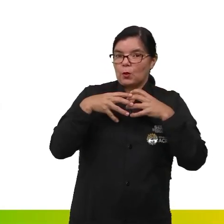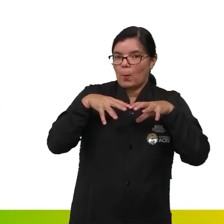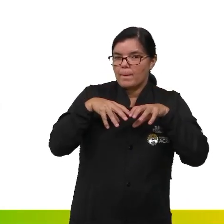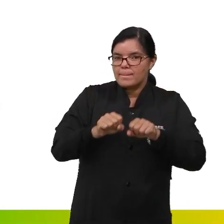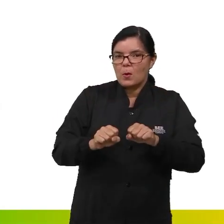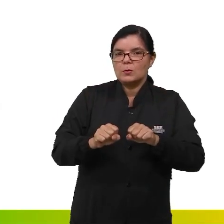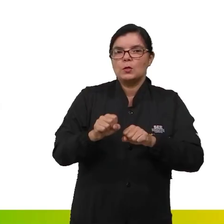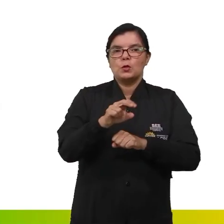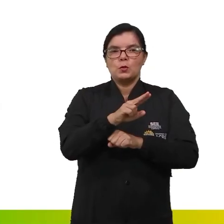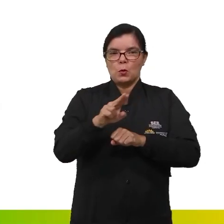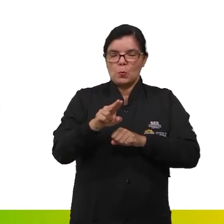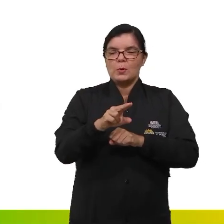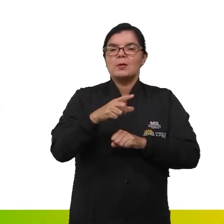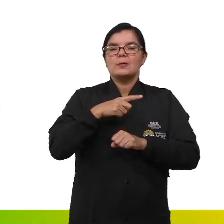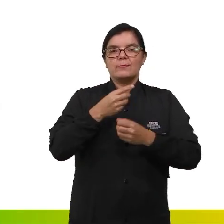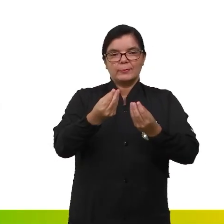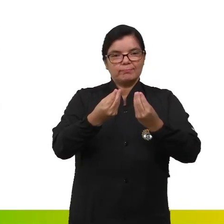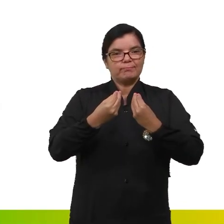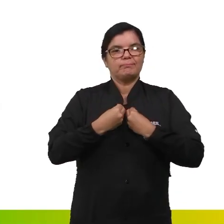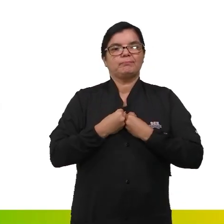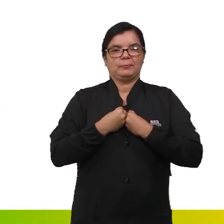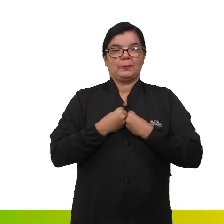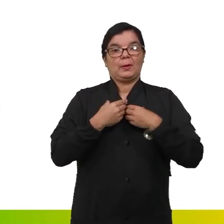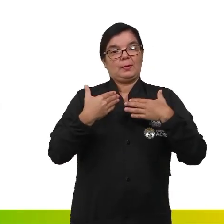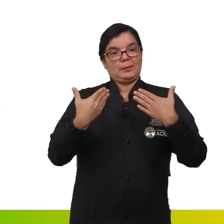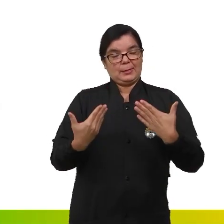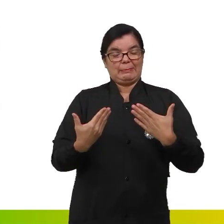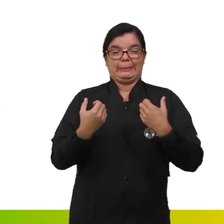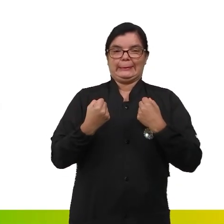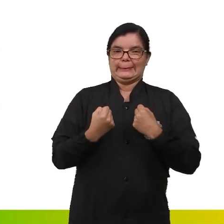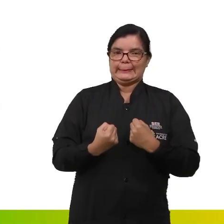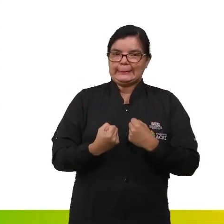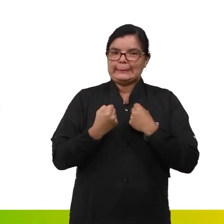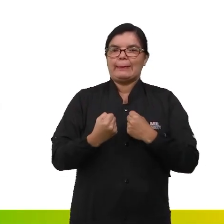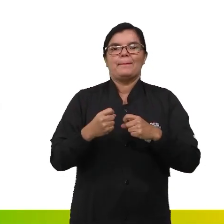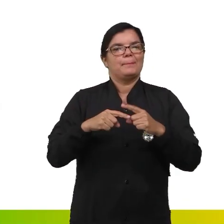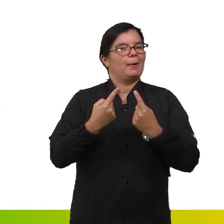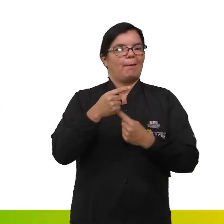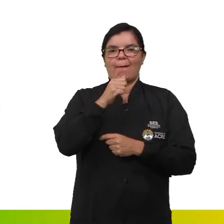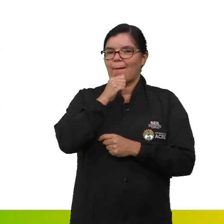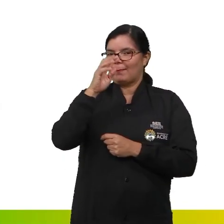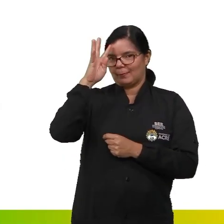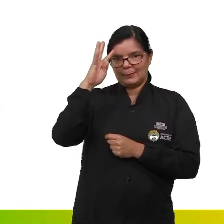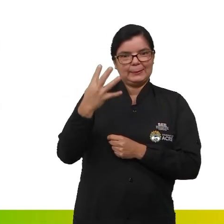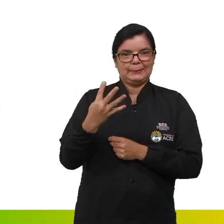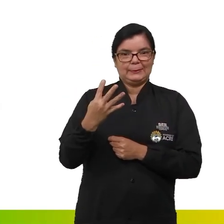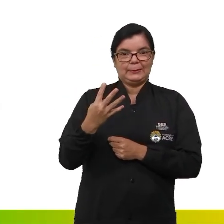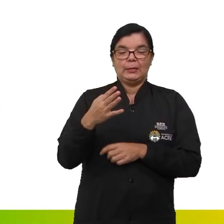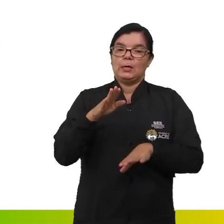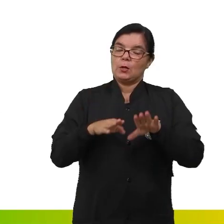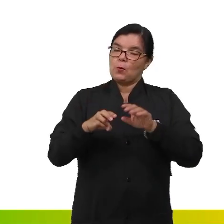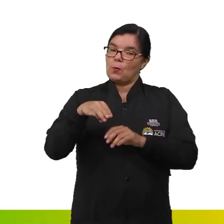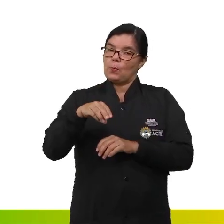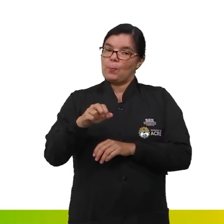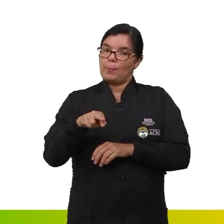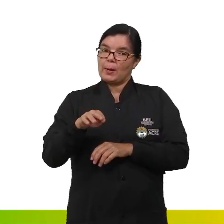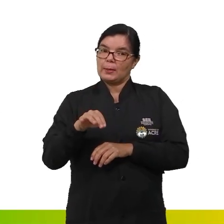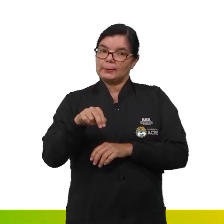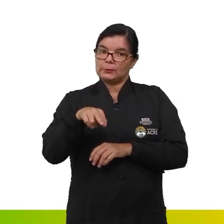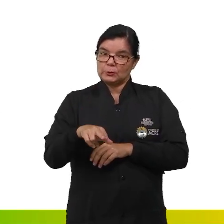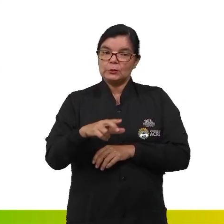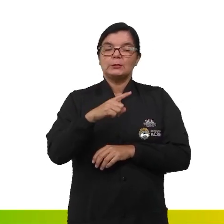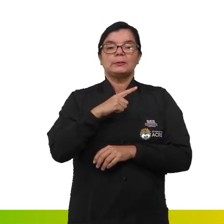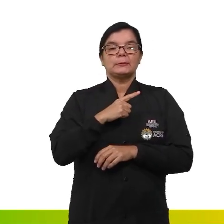você toma posse do nome que lhe foi dado. Então, ele pesa, mas não é decisivo. De acordo com